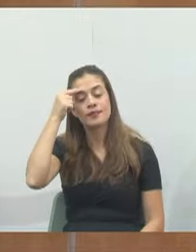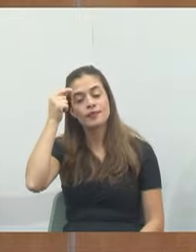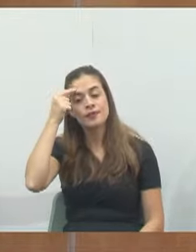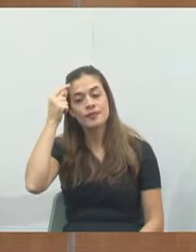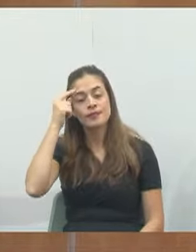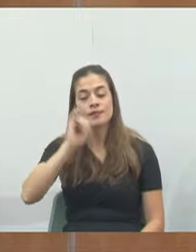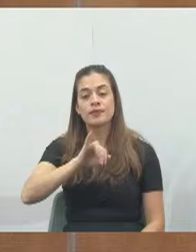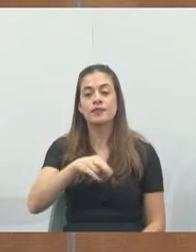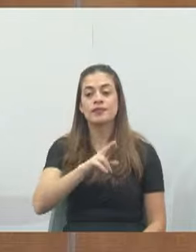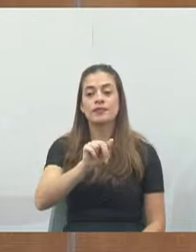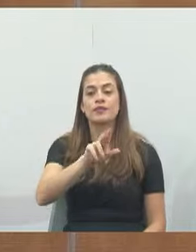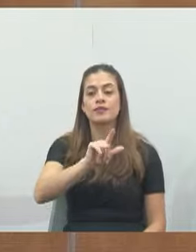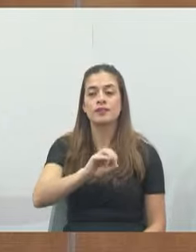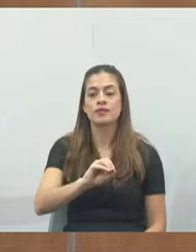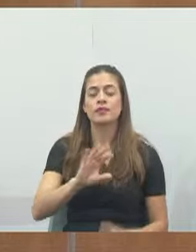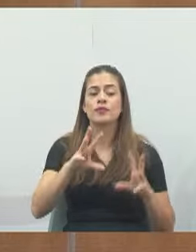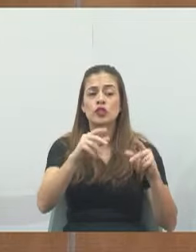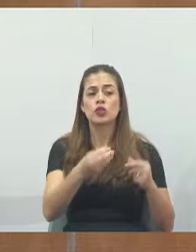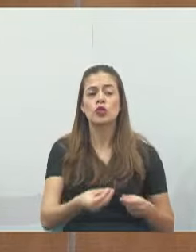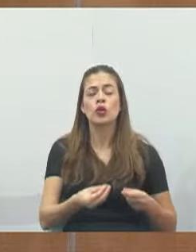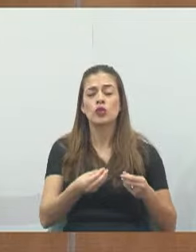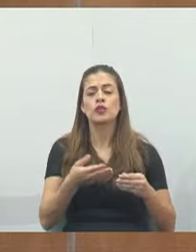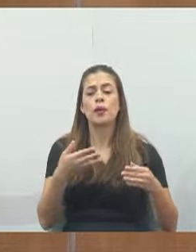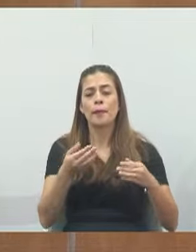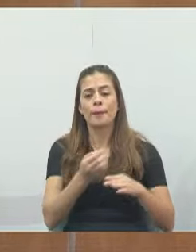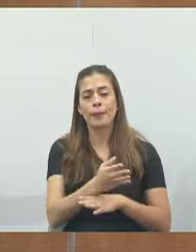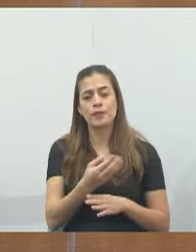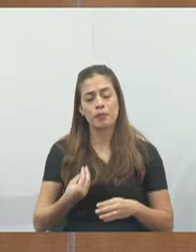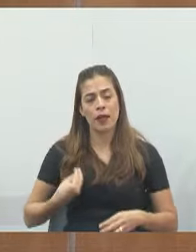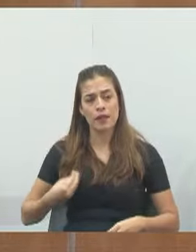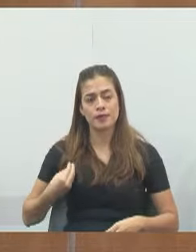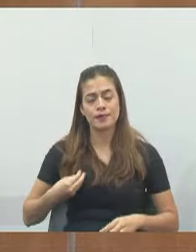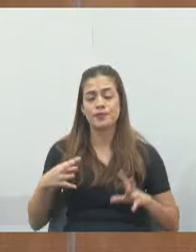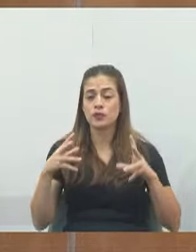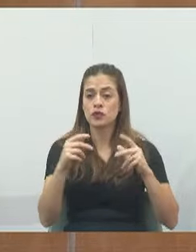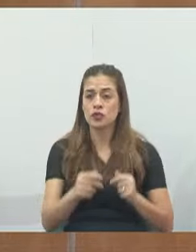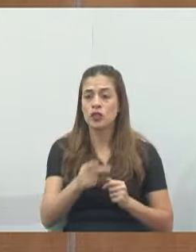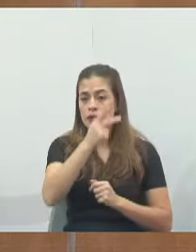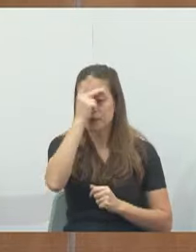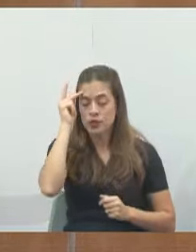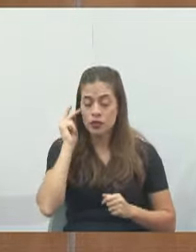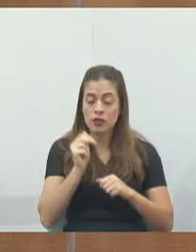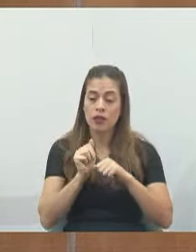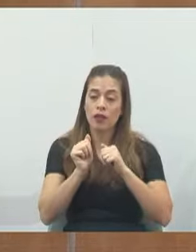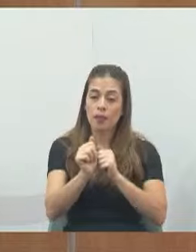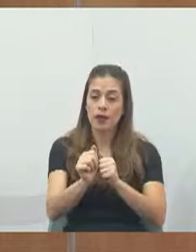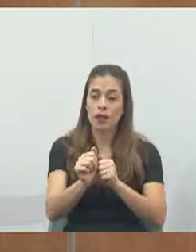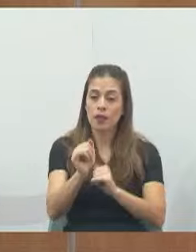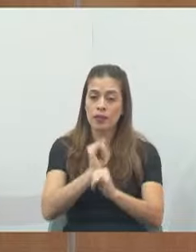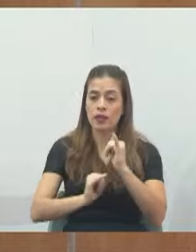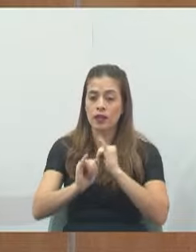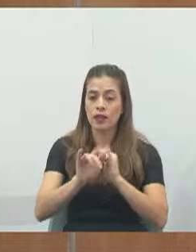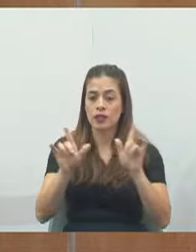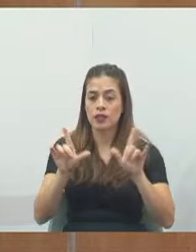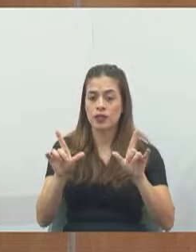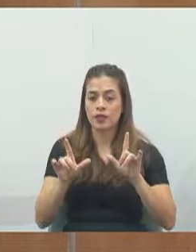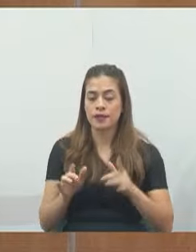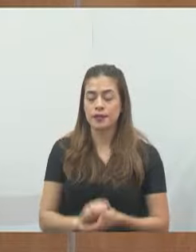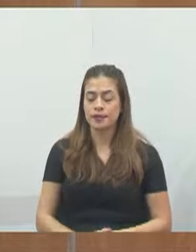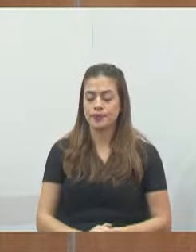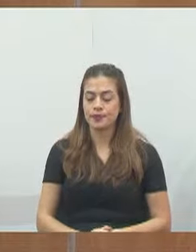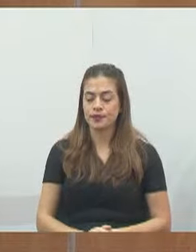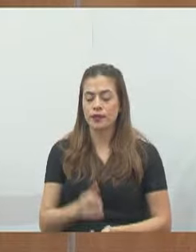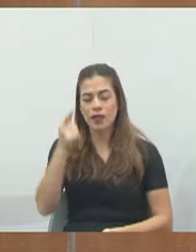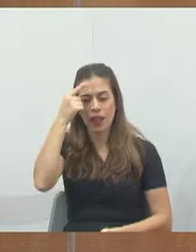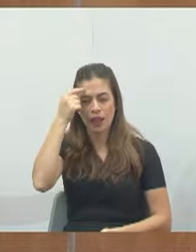amigos presentes, todos os munícipes também que estão nos acompanhando pela internet, pela TV. Para mim, como o Sazak falou agora há pouco,